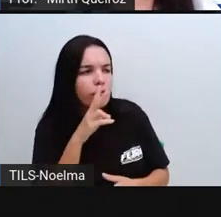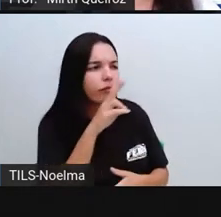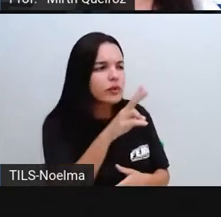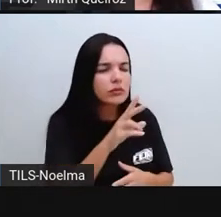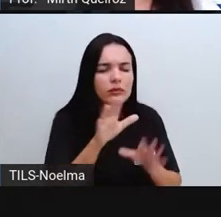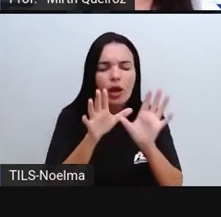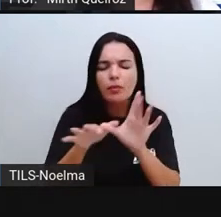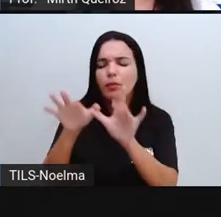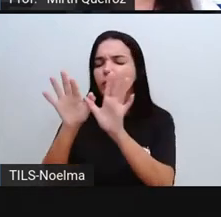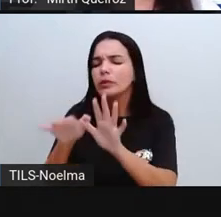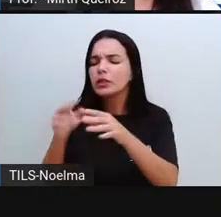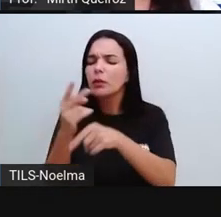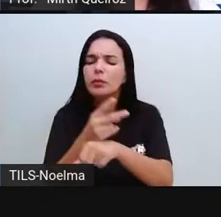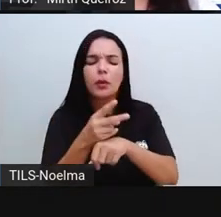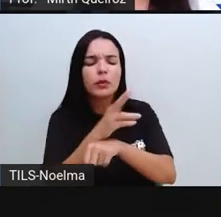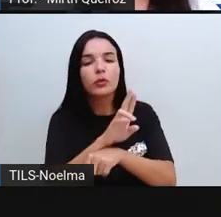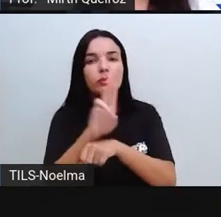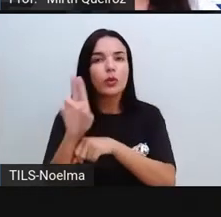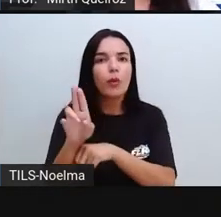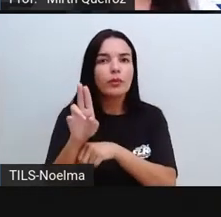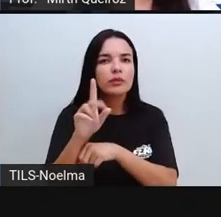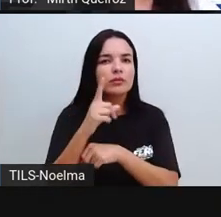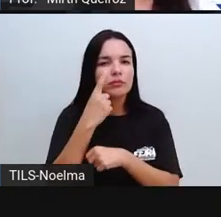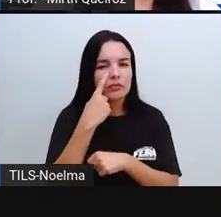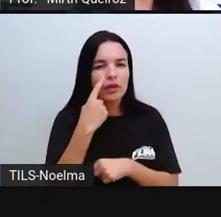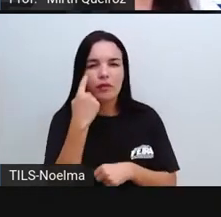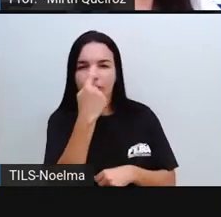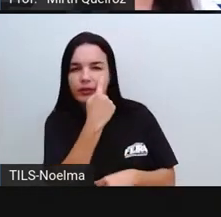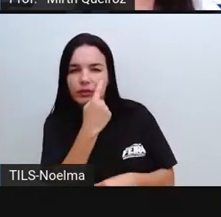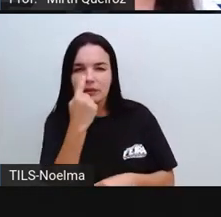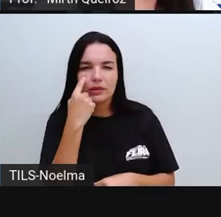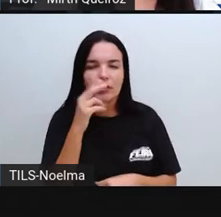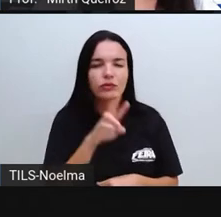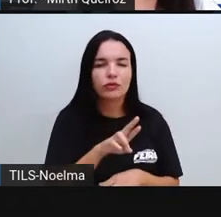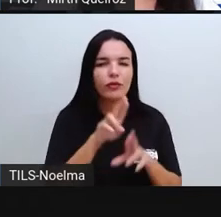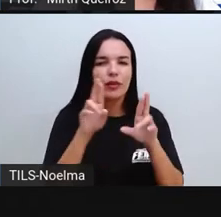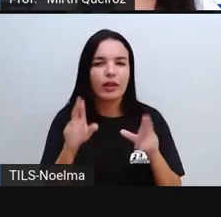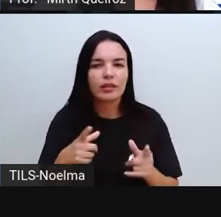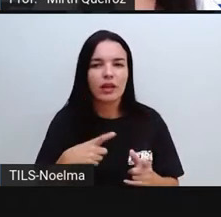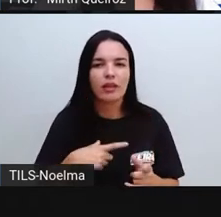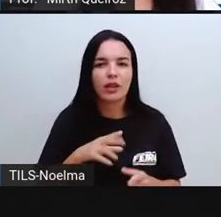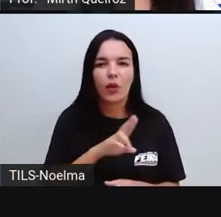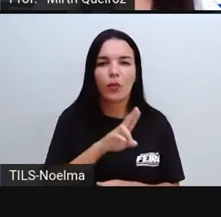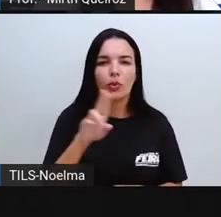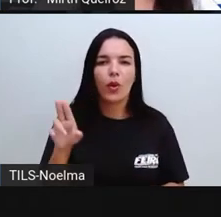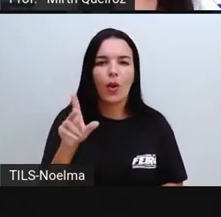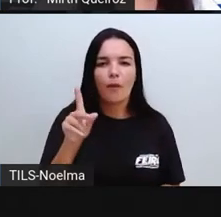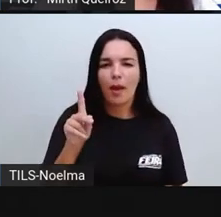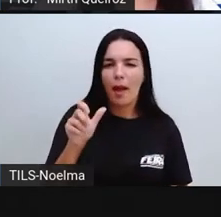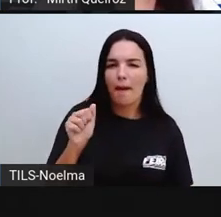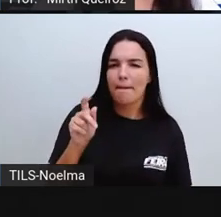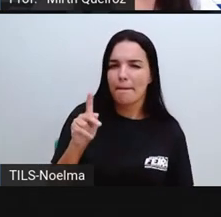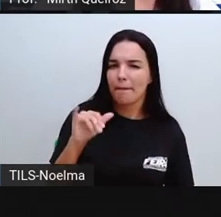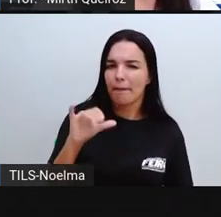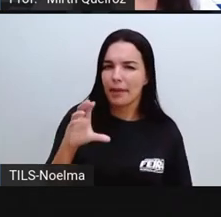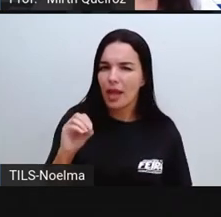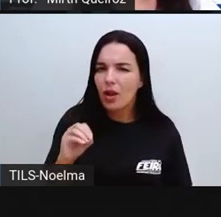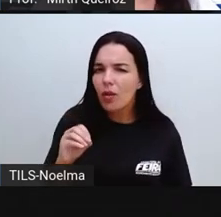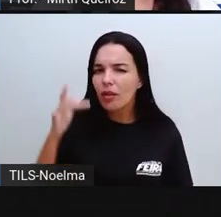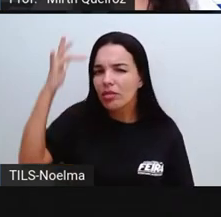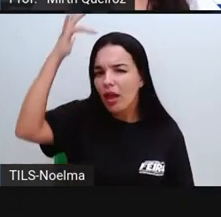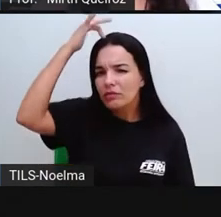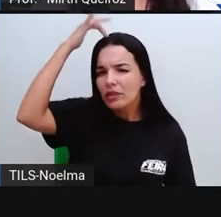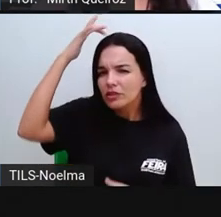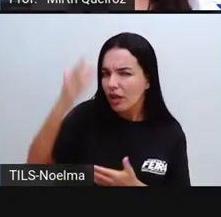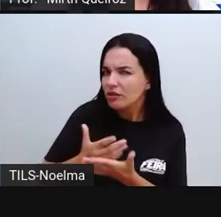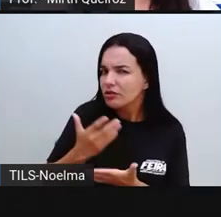o nome das borboletas com olhos diferentes. Algumas delas seria o papilo no sentido da história? Por alguma